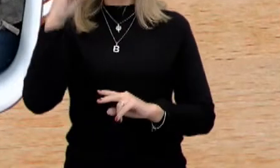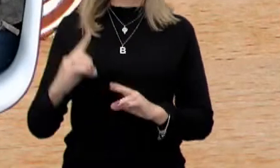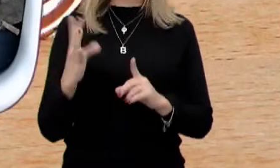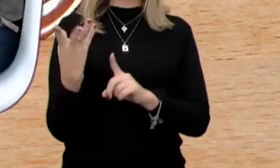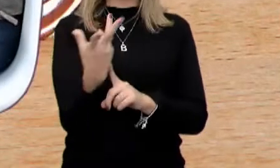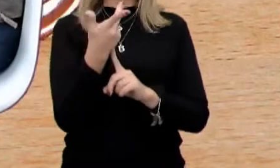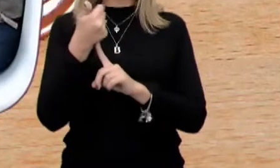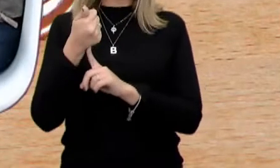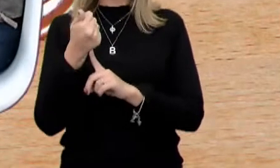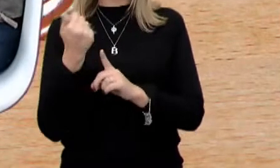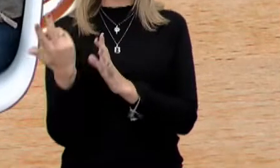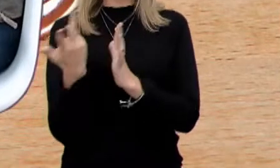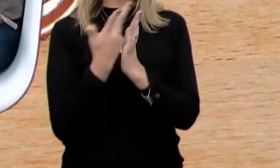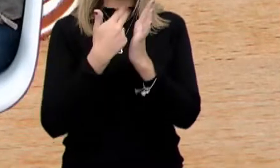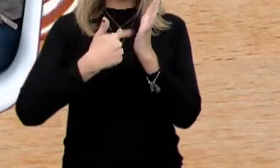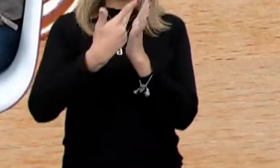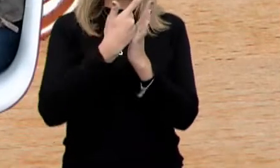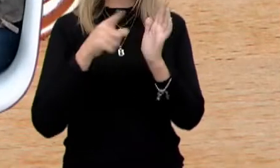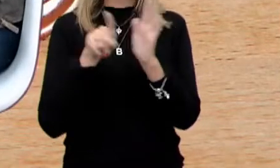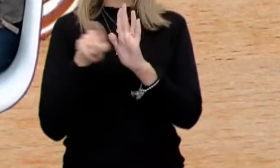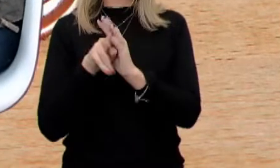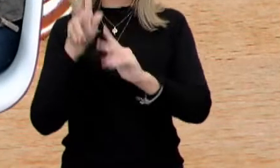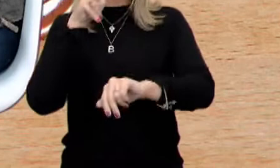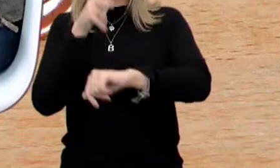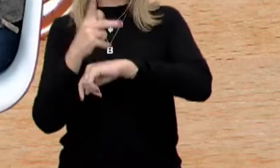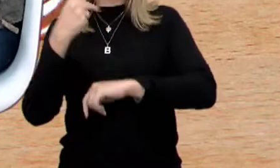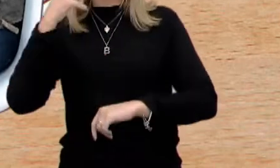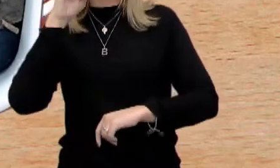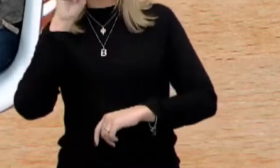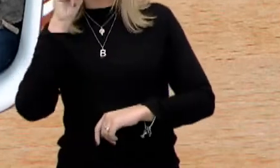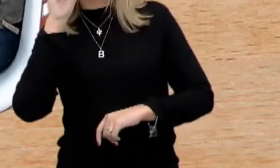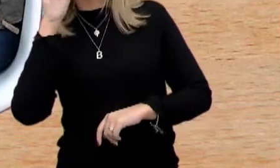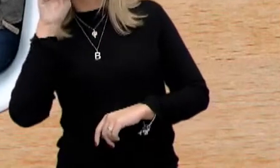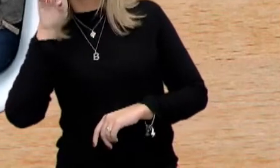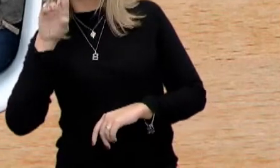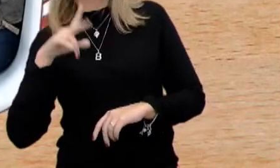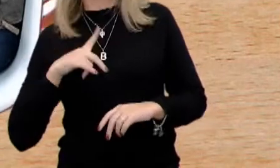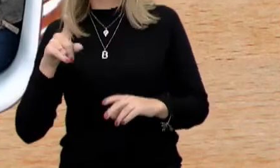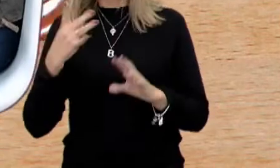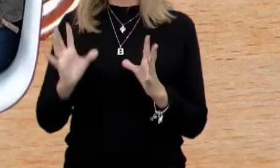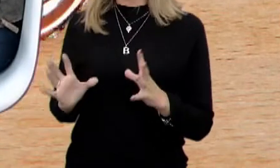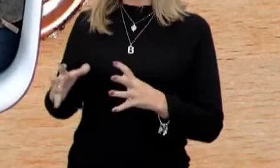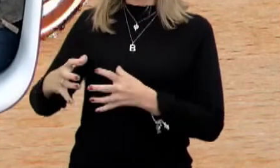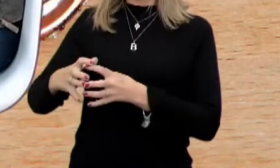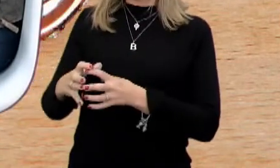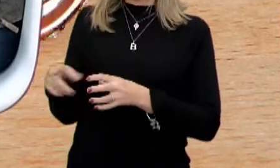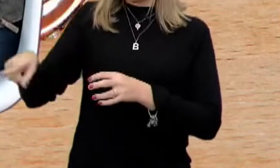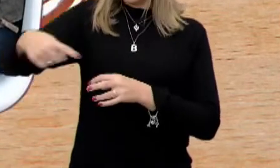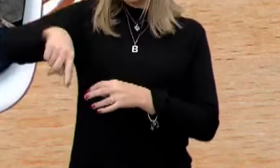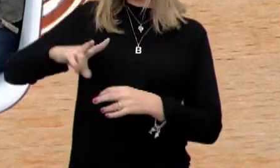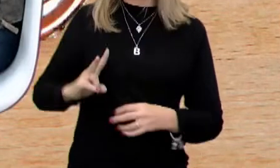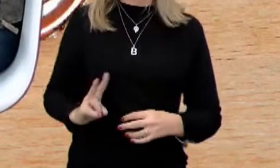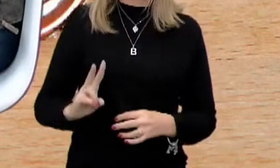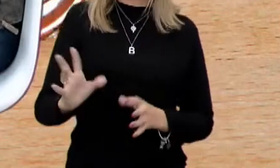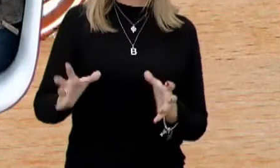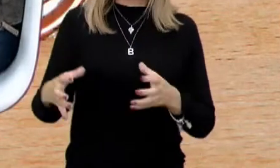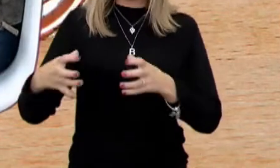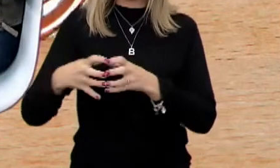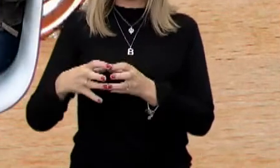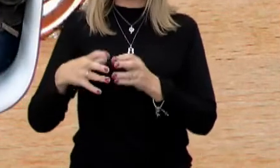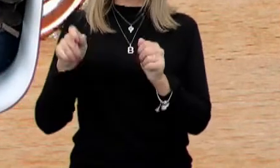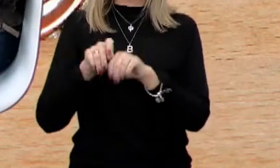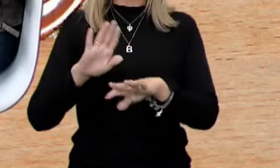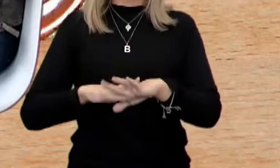arte, artista e produtor, né? Então, assim, um trabalho já tem um time. Esse mesmo time vai e desdobra